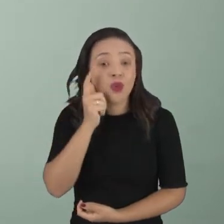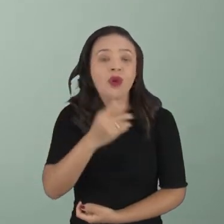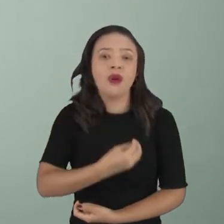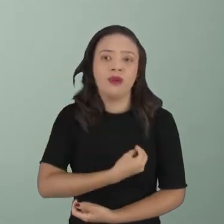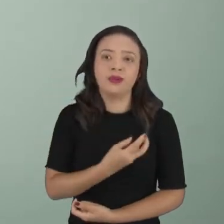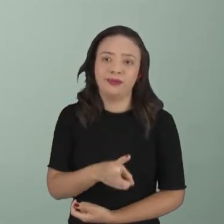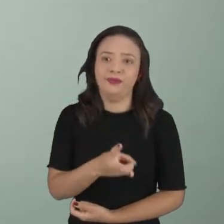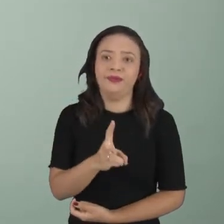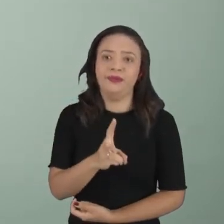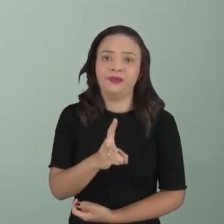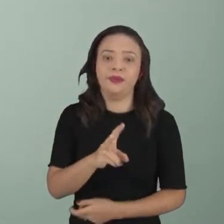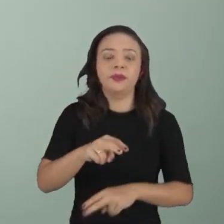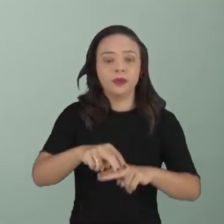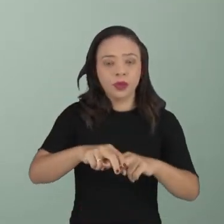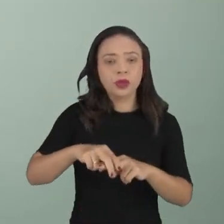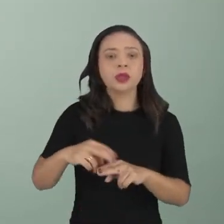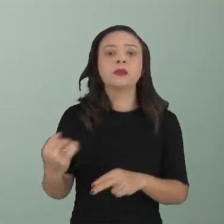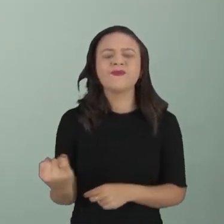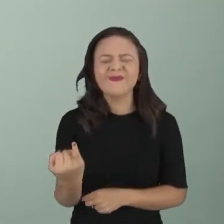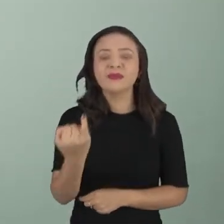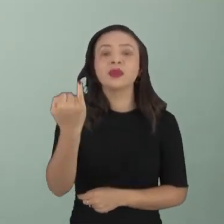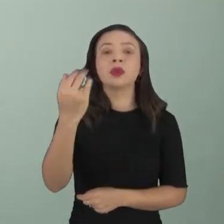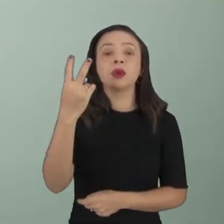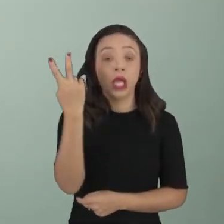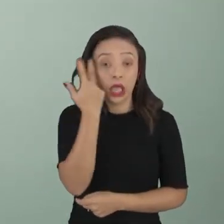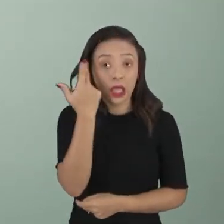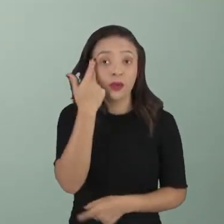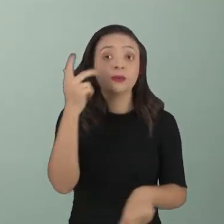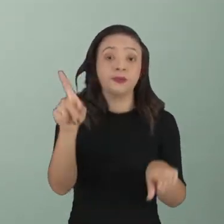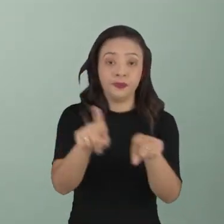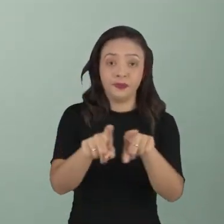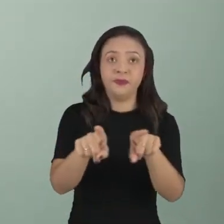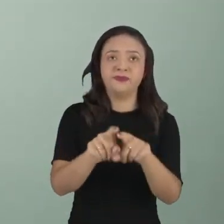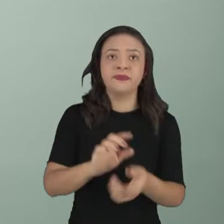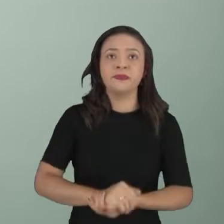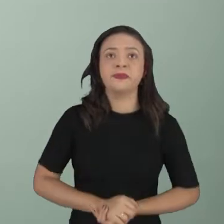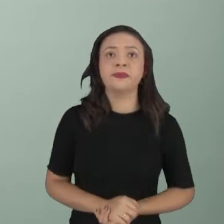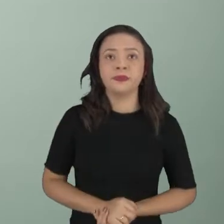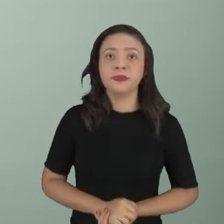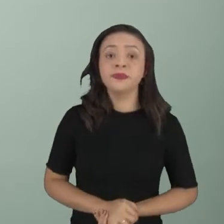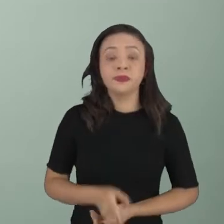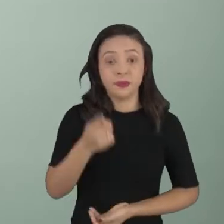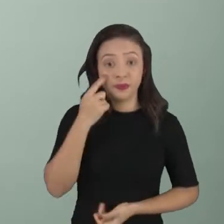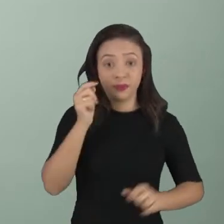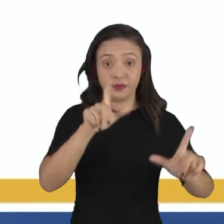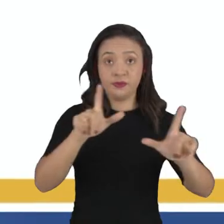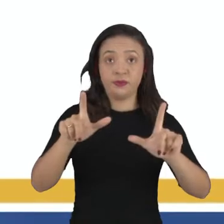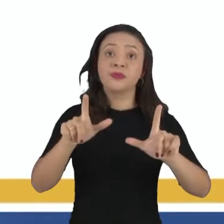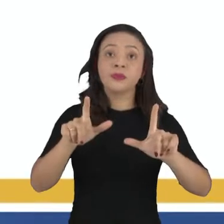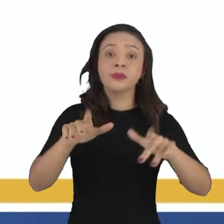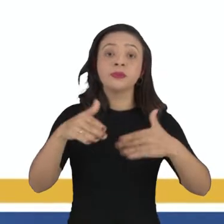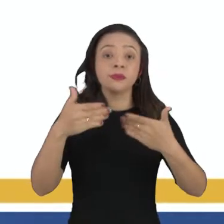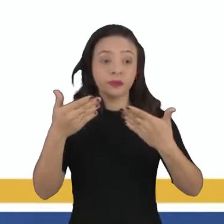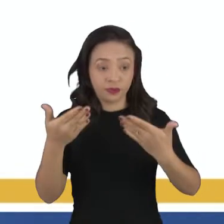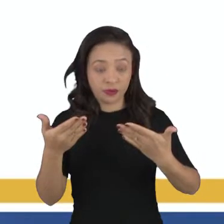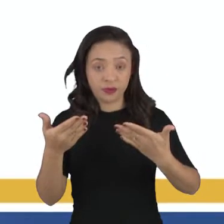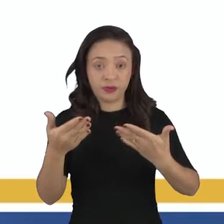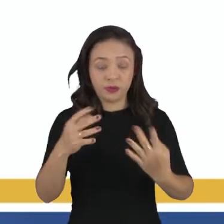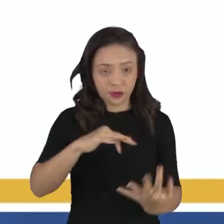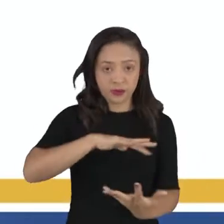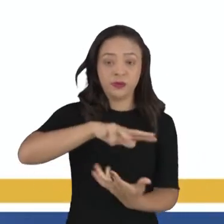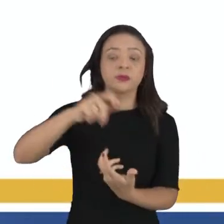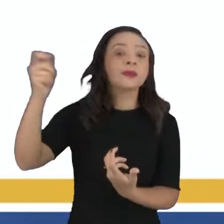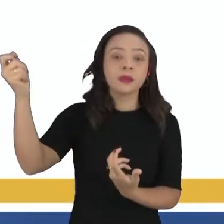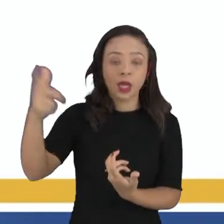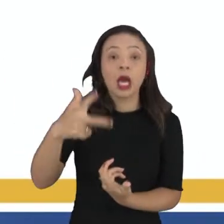sobreviver, tá bom? Então, o efeito estufa é um processo natural, tá? Acompanhe comigo. Então, já que o efeito estufa é